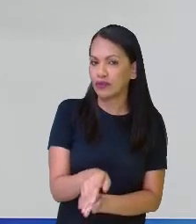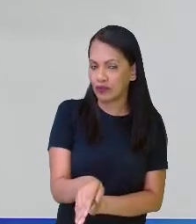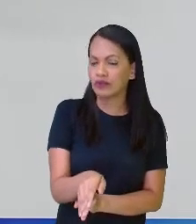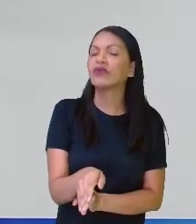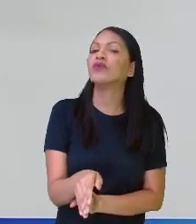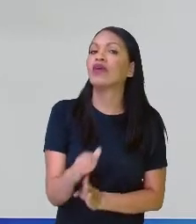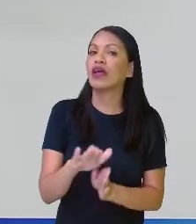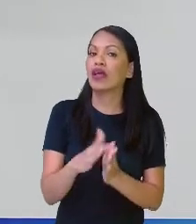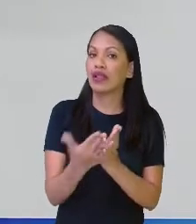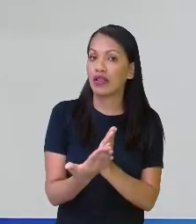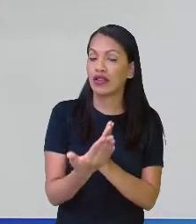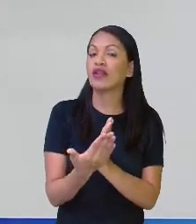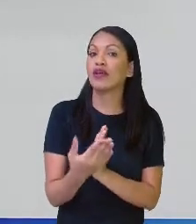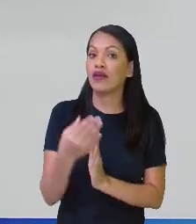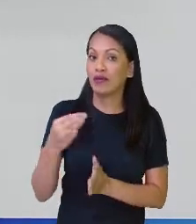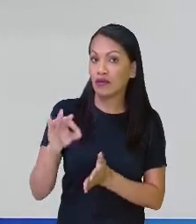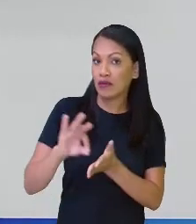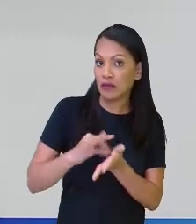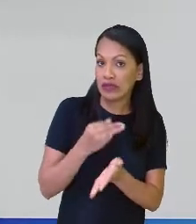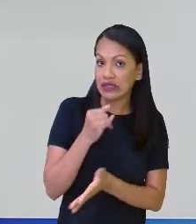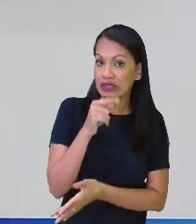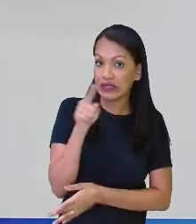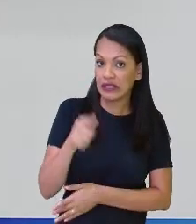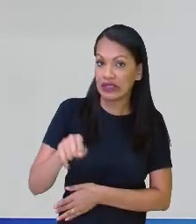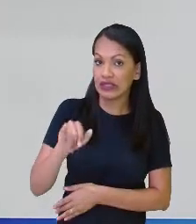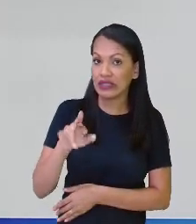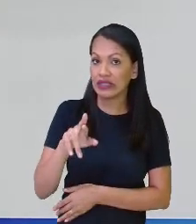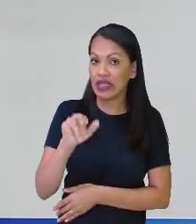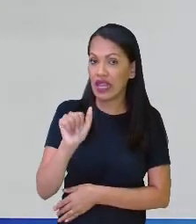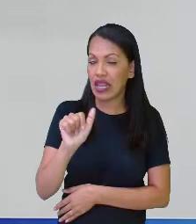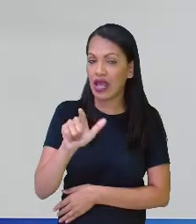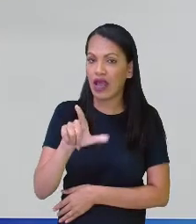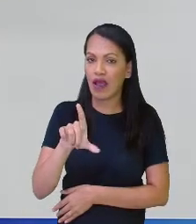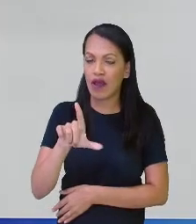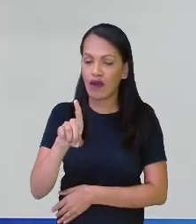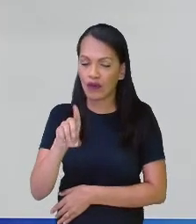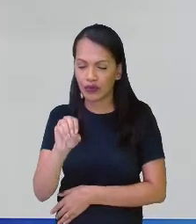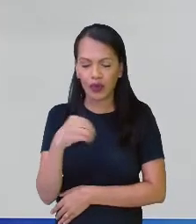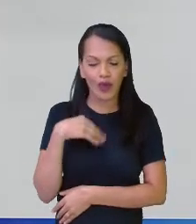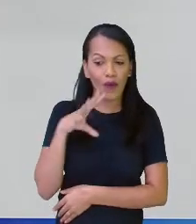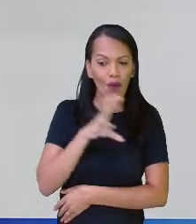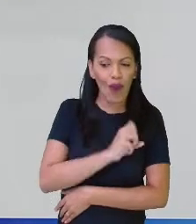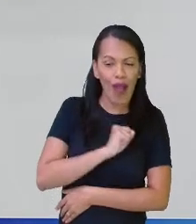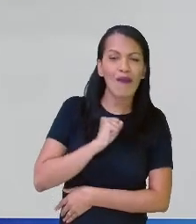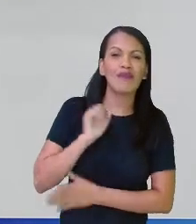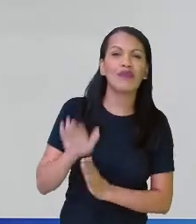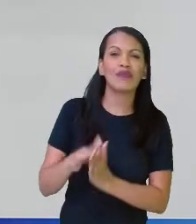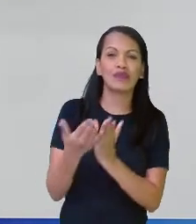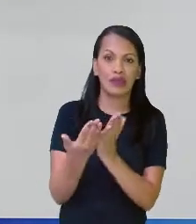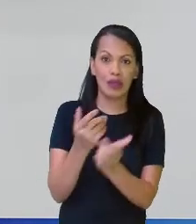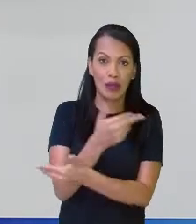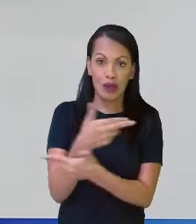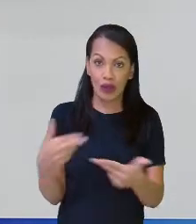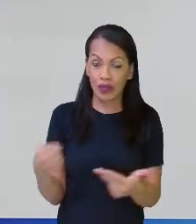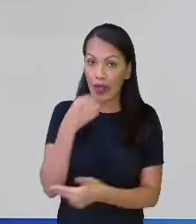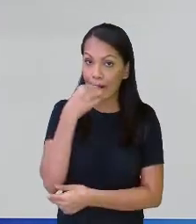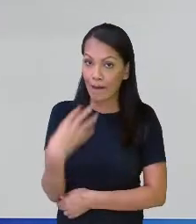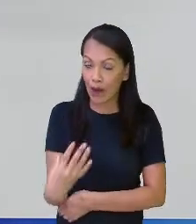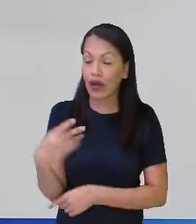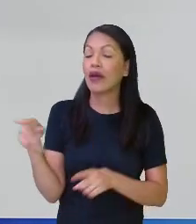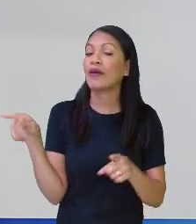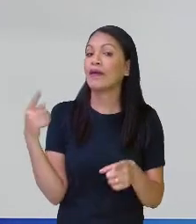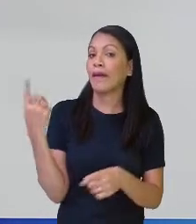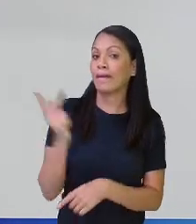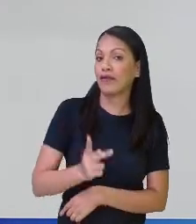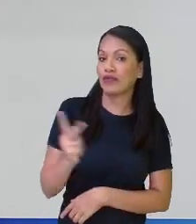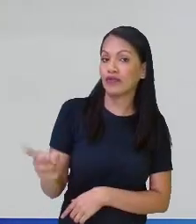Ziraldo, não foi? Do Flix. Eu adoro aquele livro, tá? Vale a pena ler sim. Também teve muita aula, muita coisa boa na aula da professora Márcia, que vocês